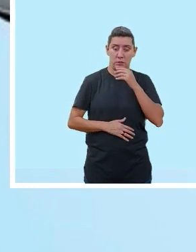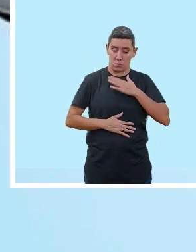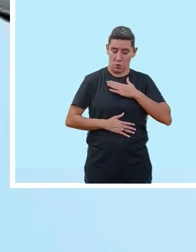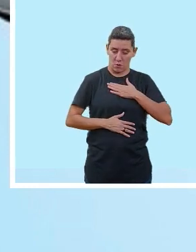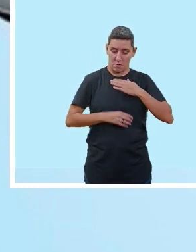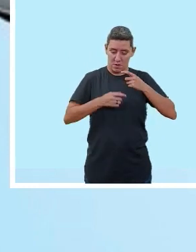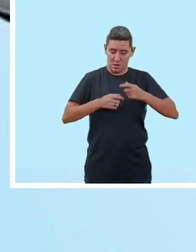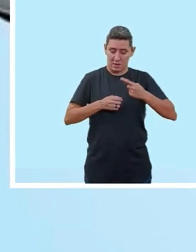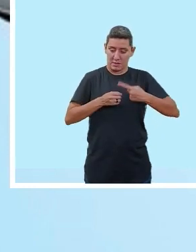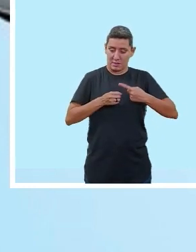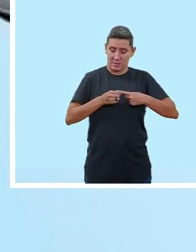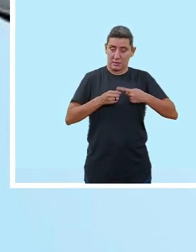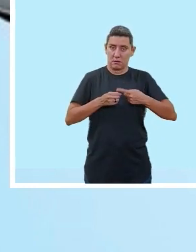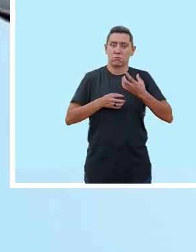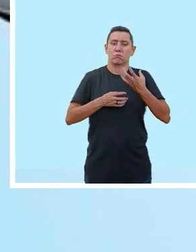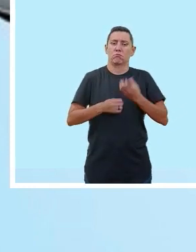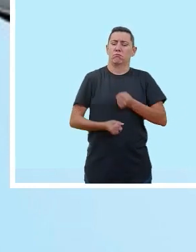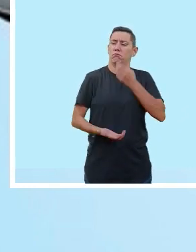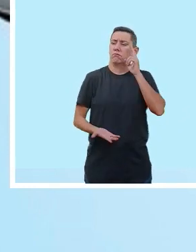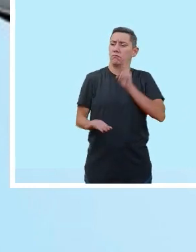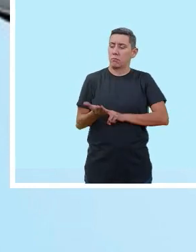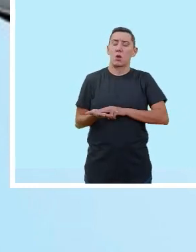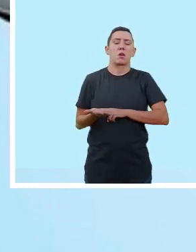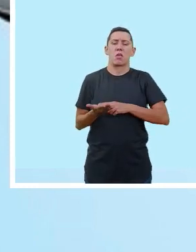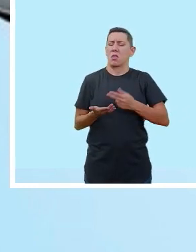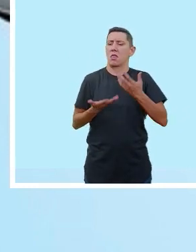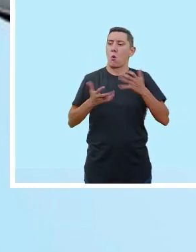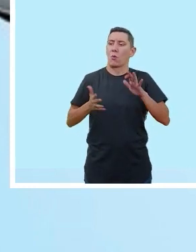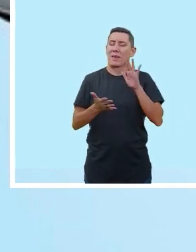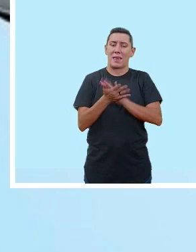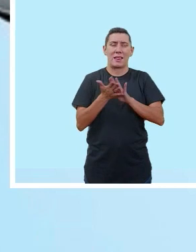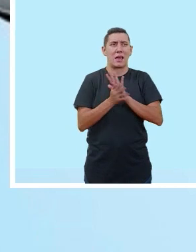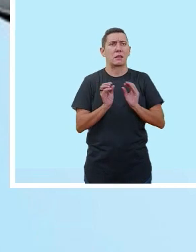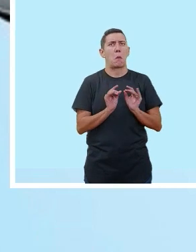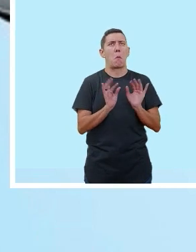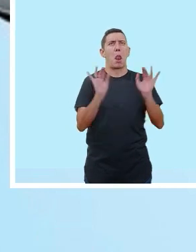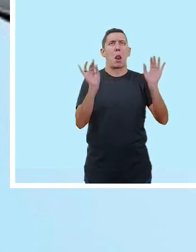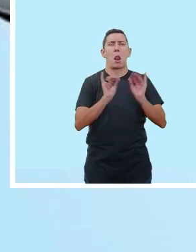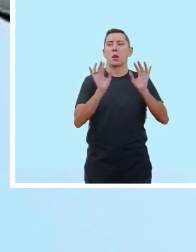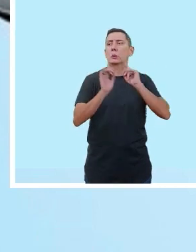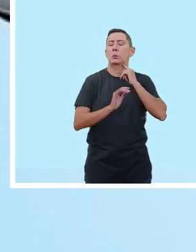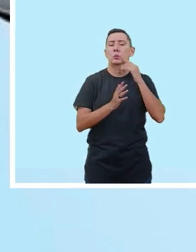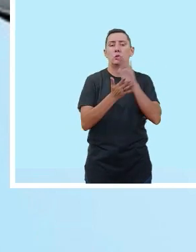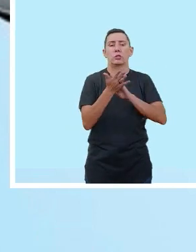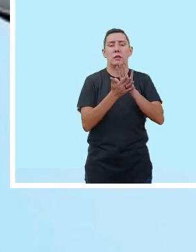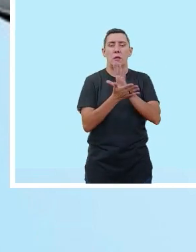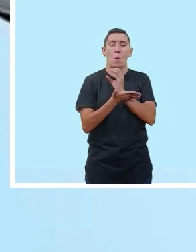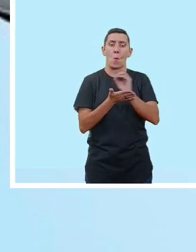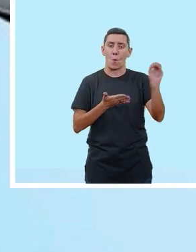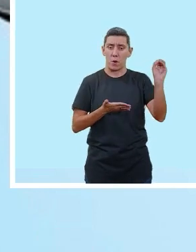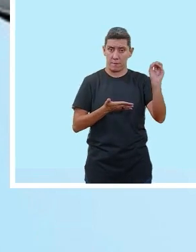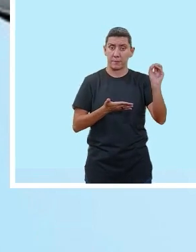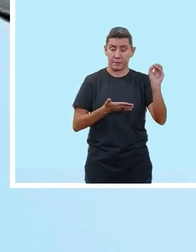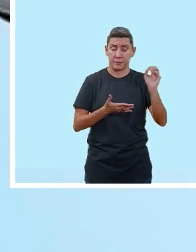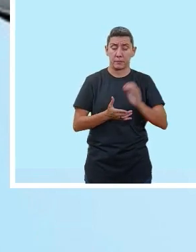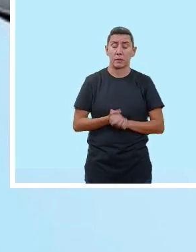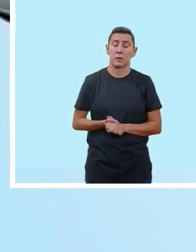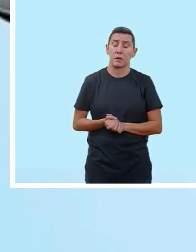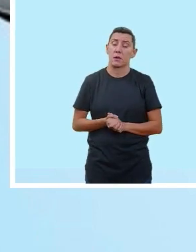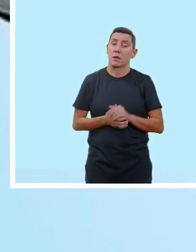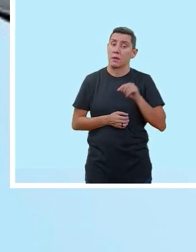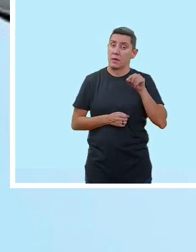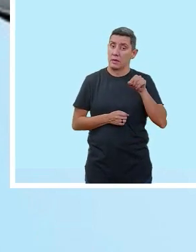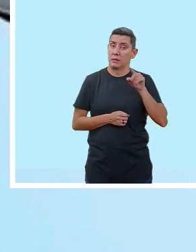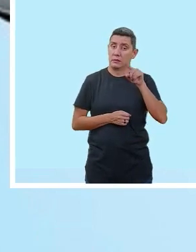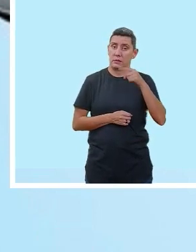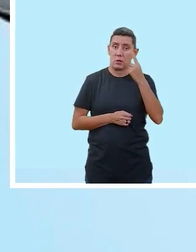carbono para amplificar o efeito a questão do efeito estufa, tá? Então, esse é um